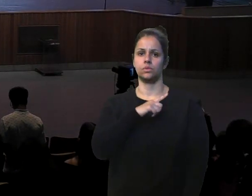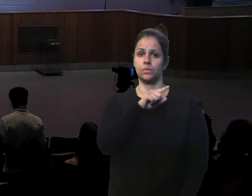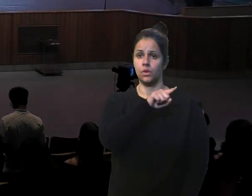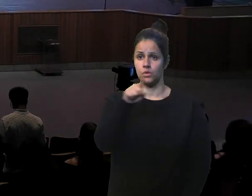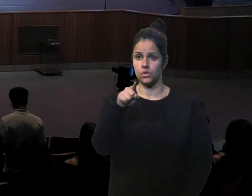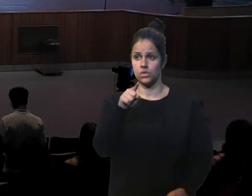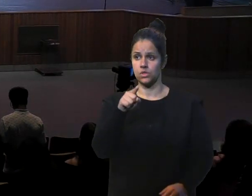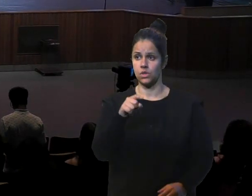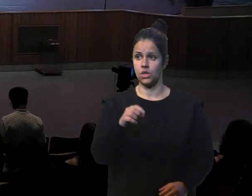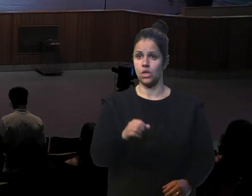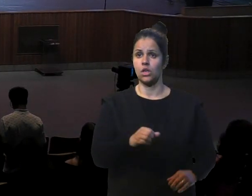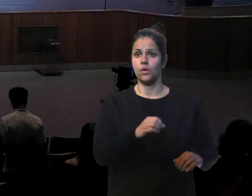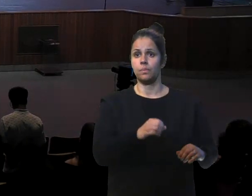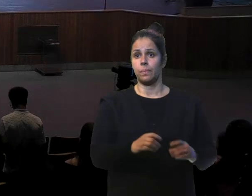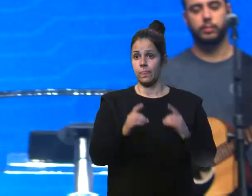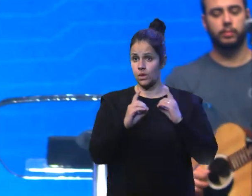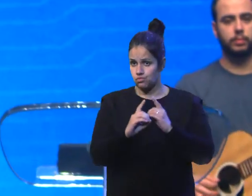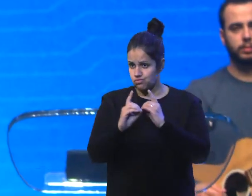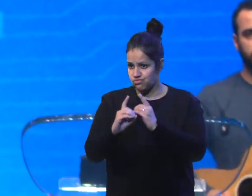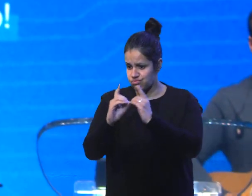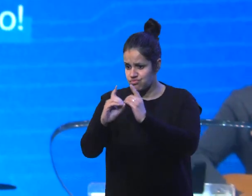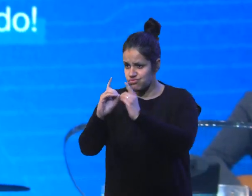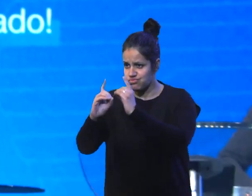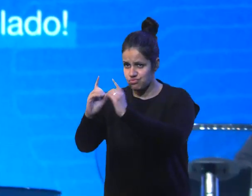Se o Senhor falou com você de alguma forma,